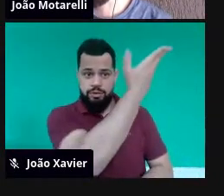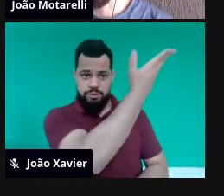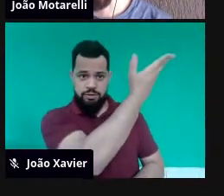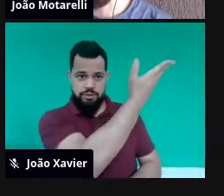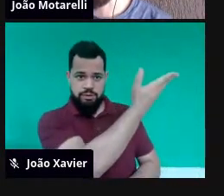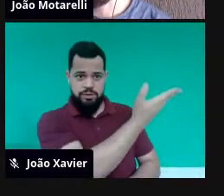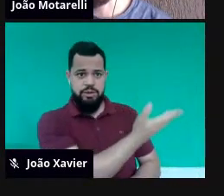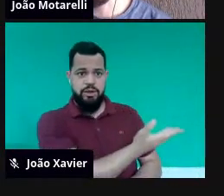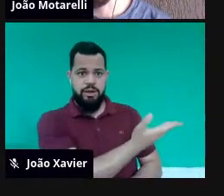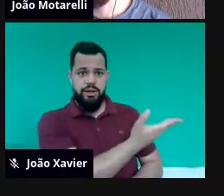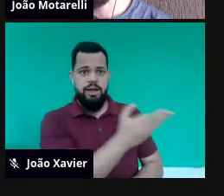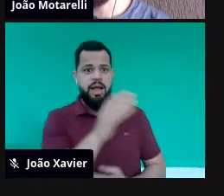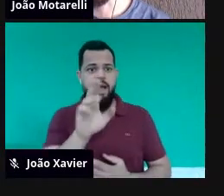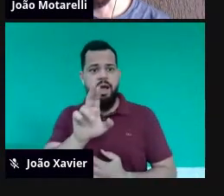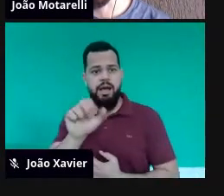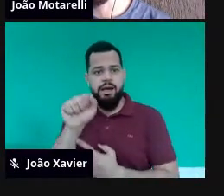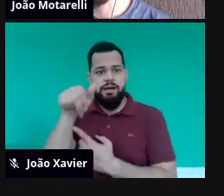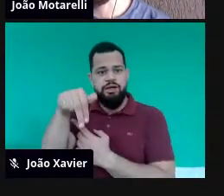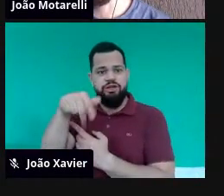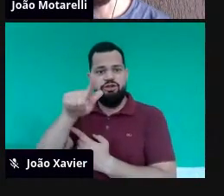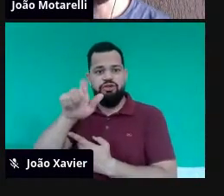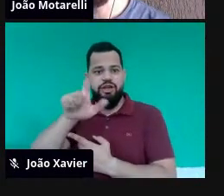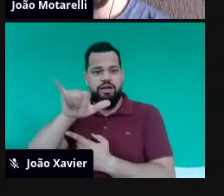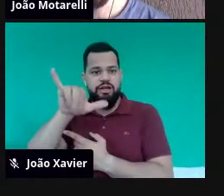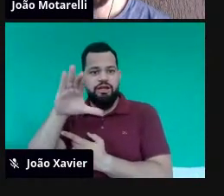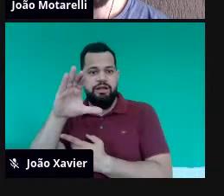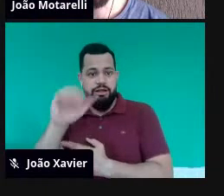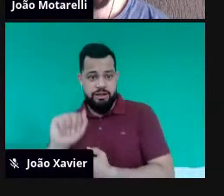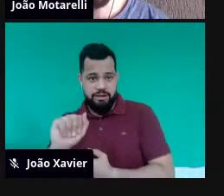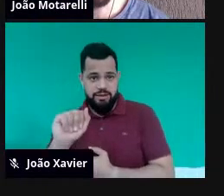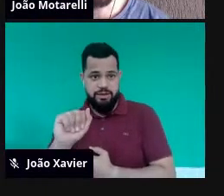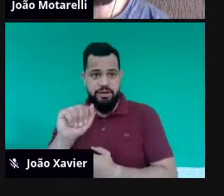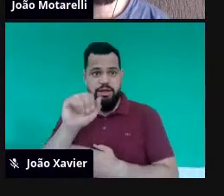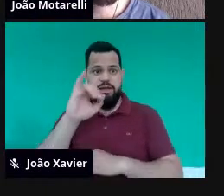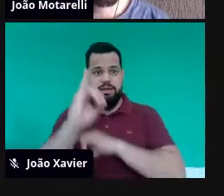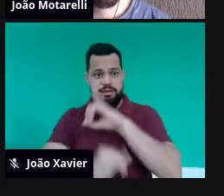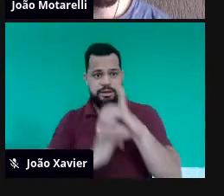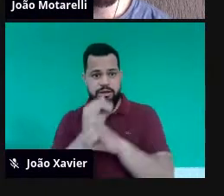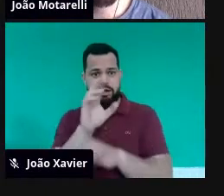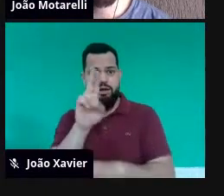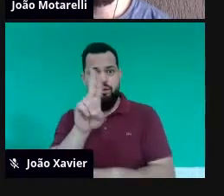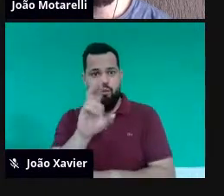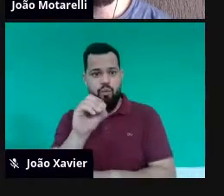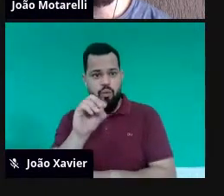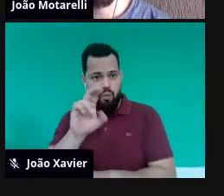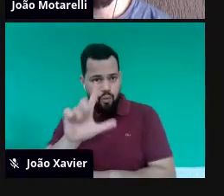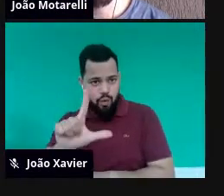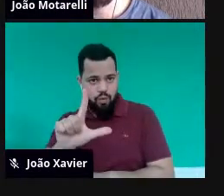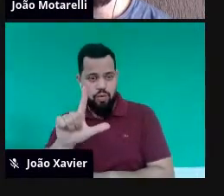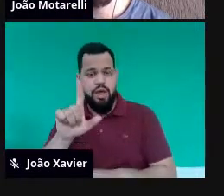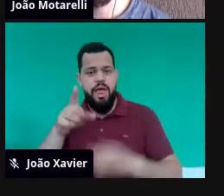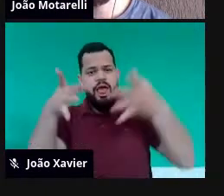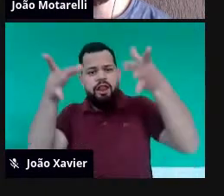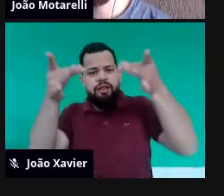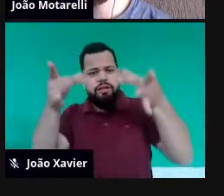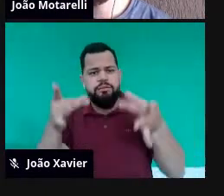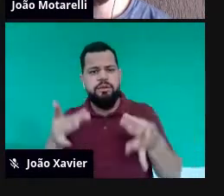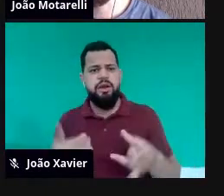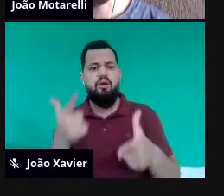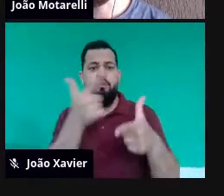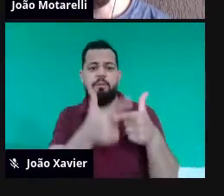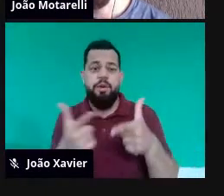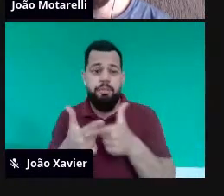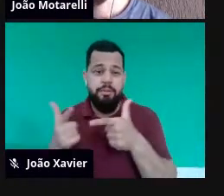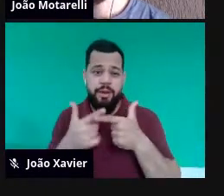da Angélica, né, que é uma reportagem da UOL, onde ela relata, né, um pouquinho do transtorno alimentar dela relacionado